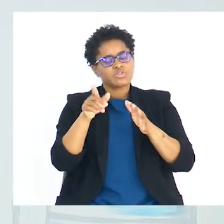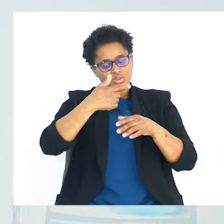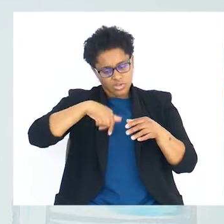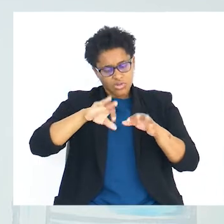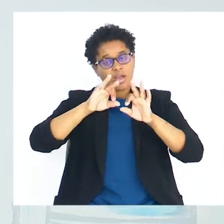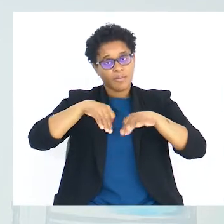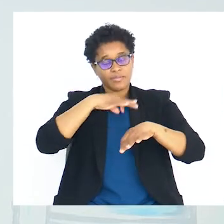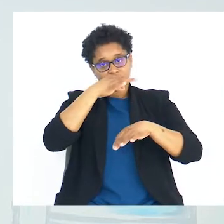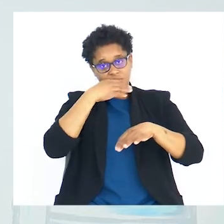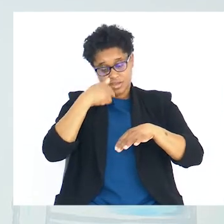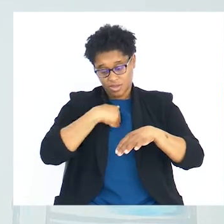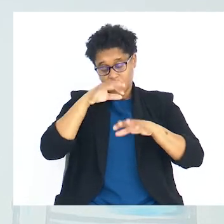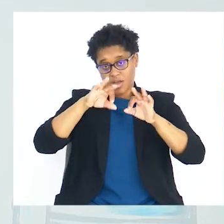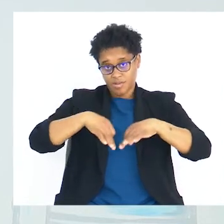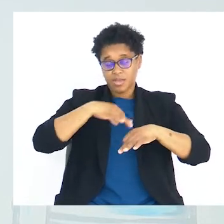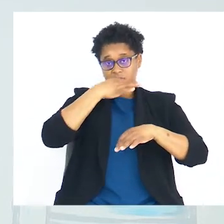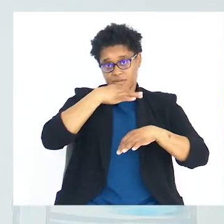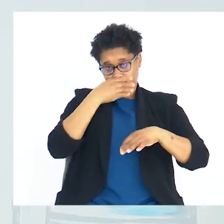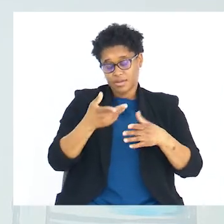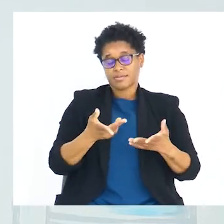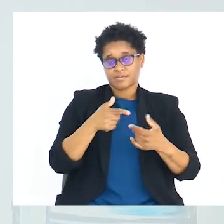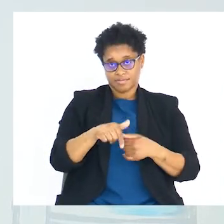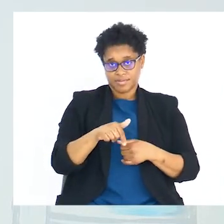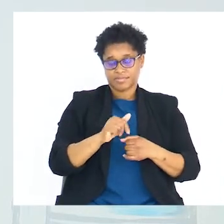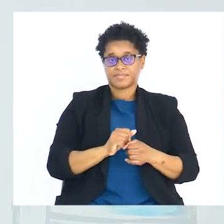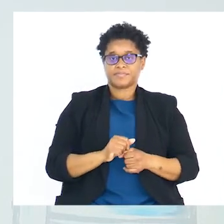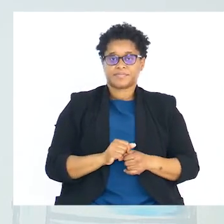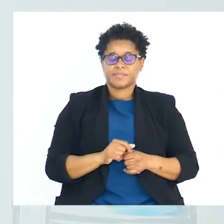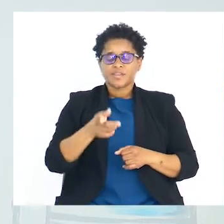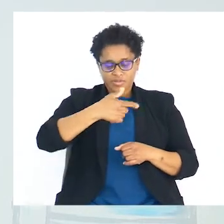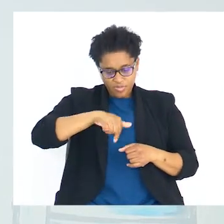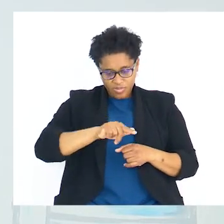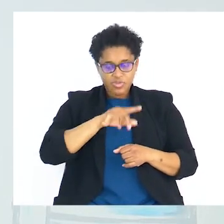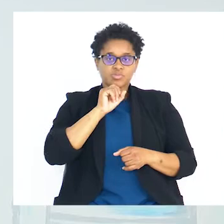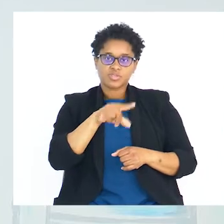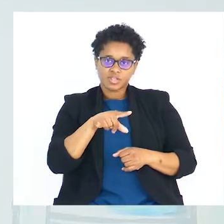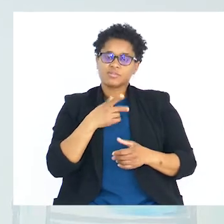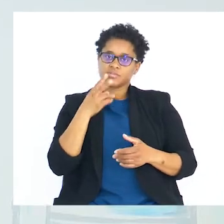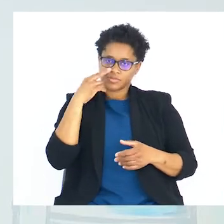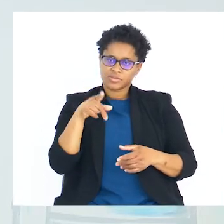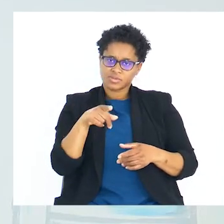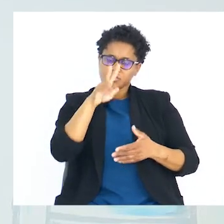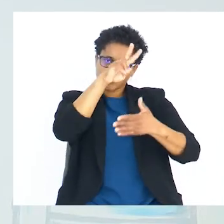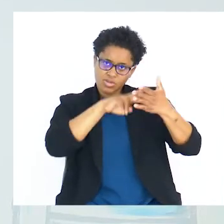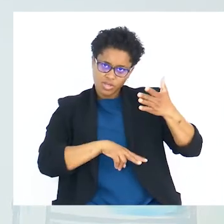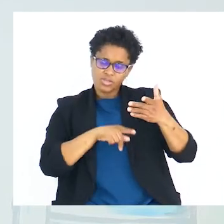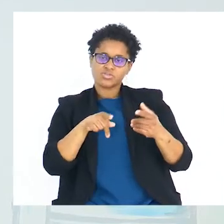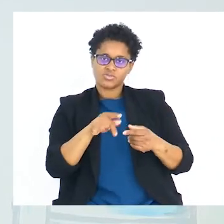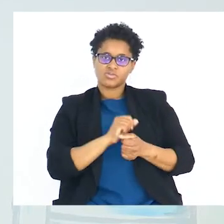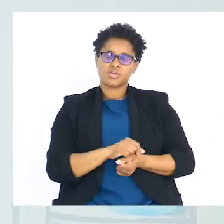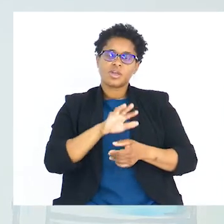de dizer aqui, que eu acabei de dizer, melhor dizendo, aqui, nós podemos considerar que o texto